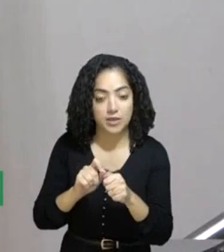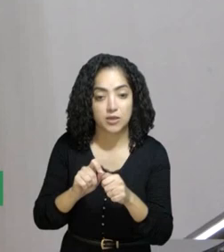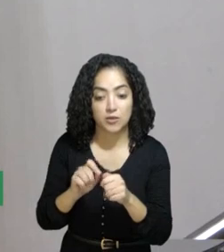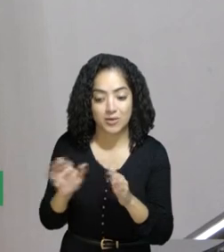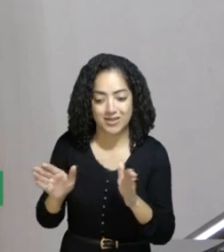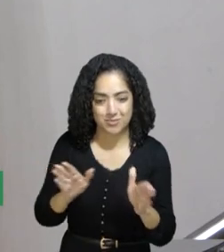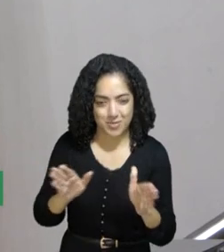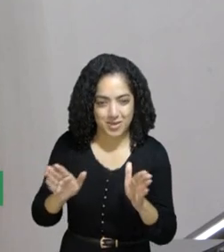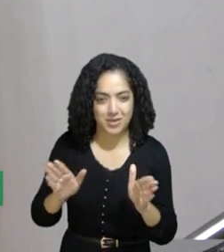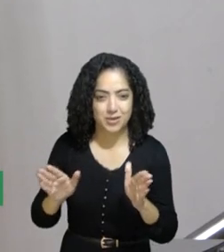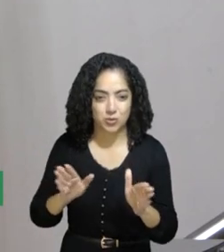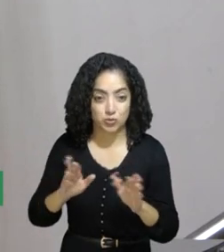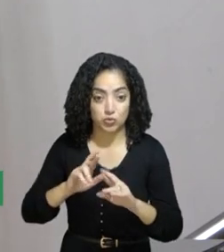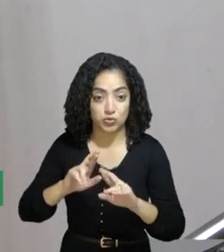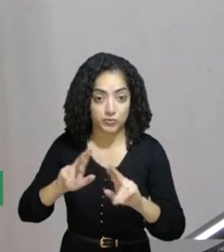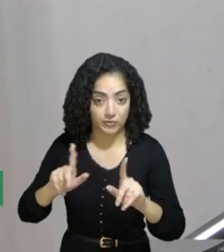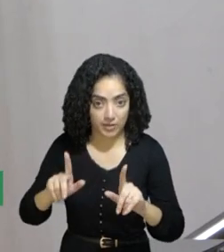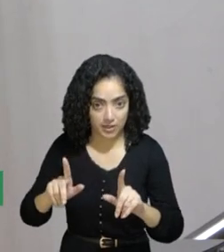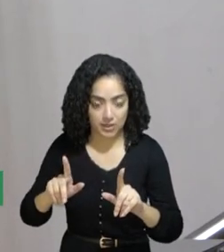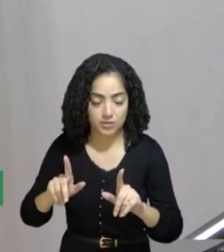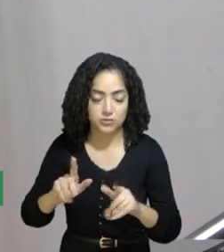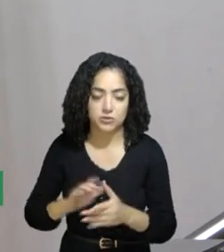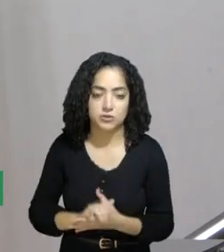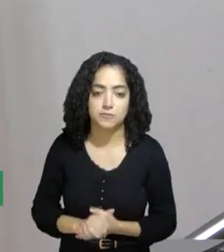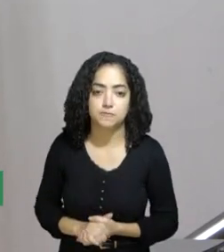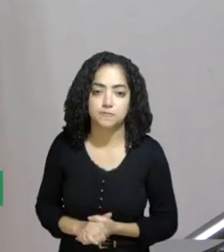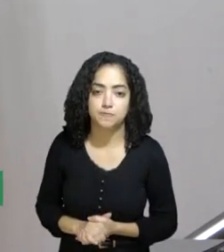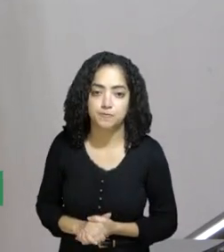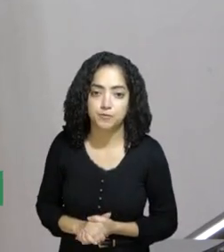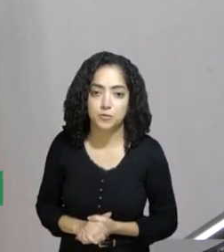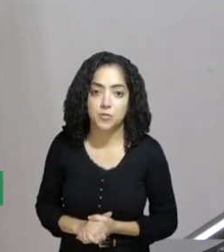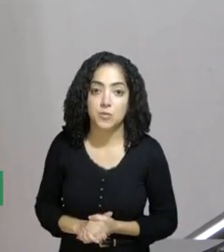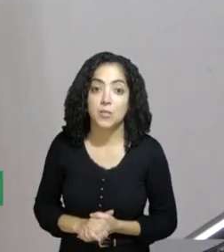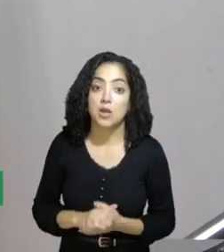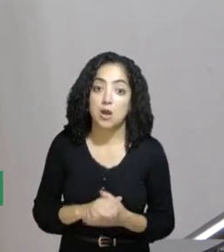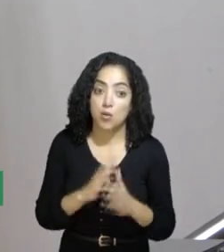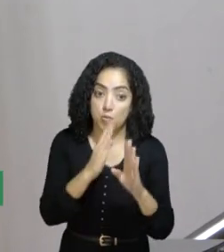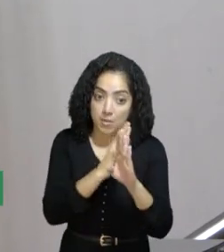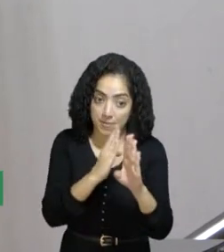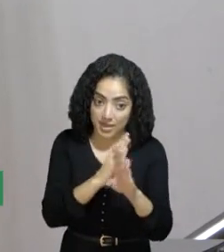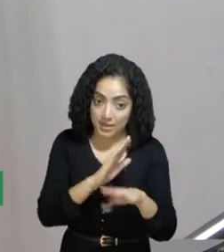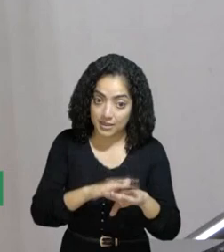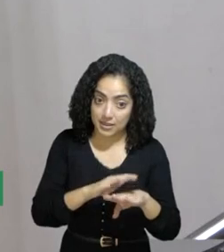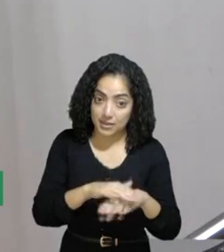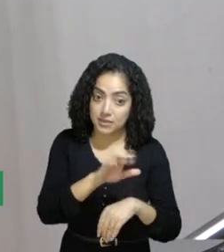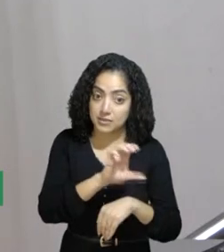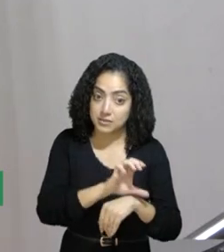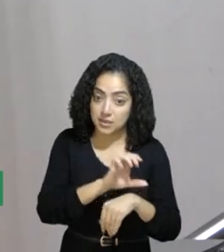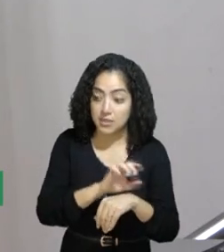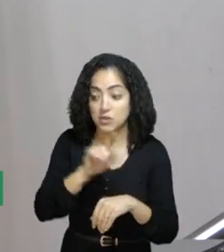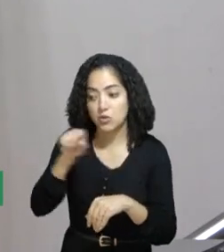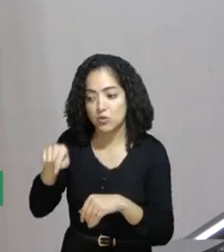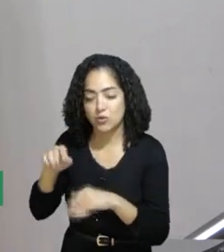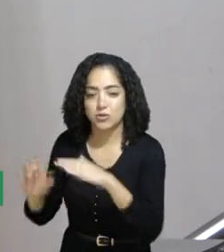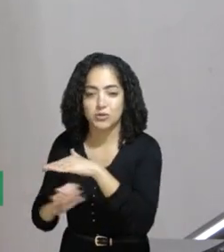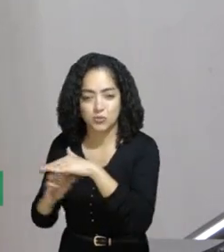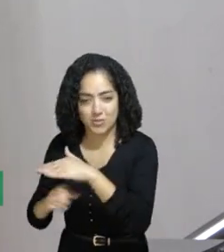diferentes, convergindo em suas conclusões, uma perícia do Estado e outra de uma empresa